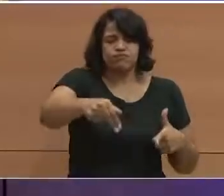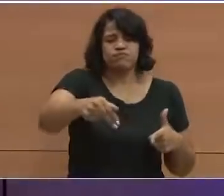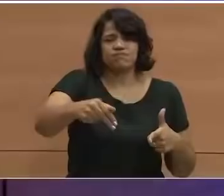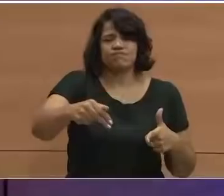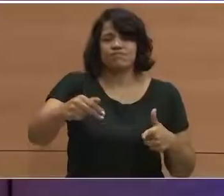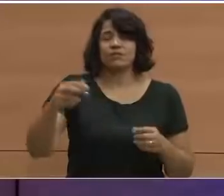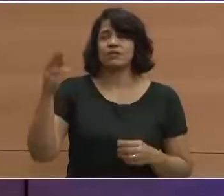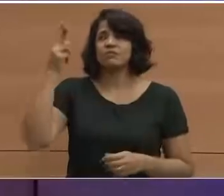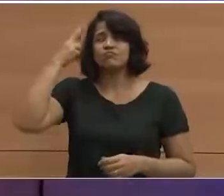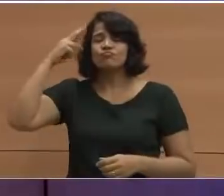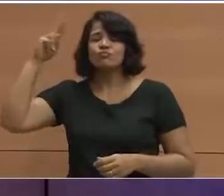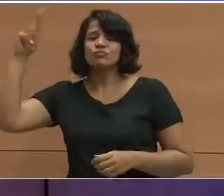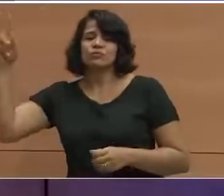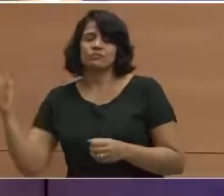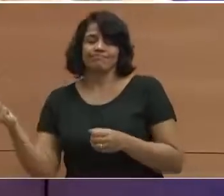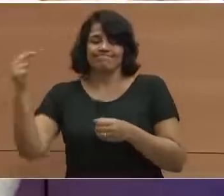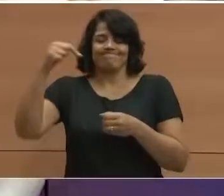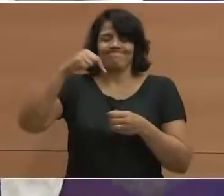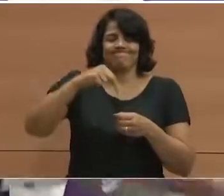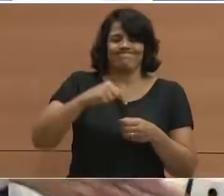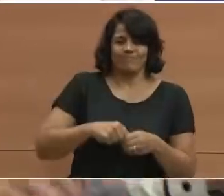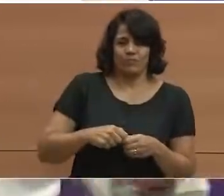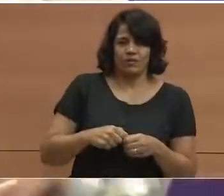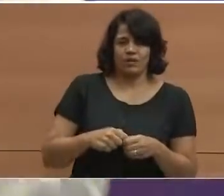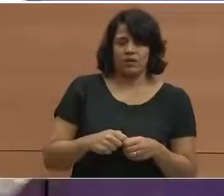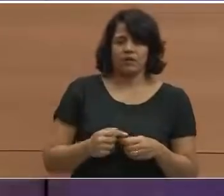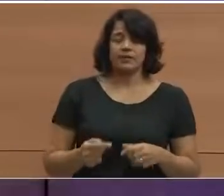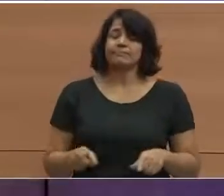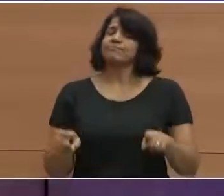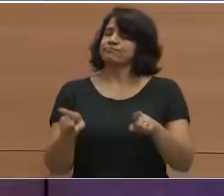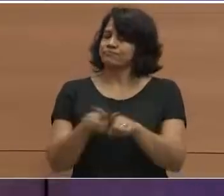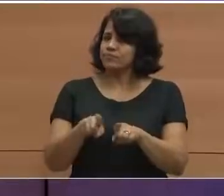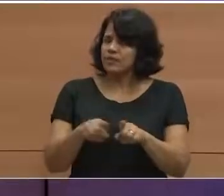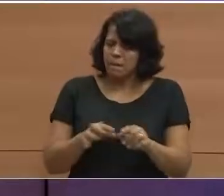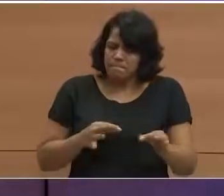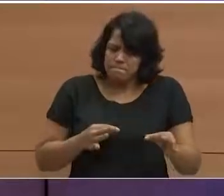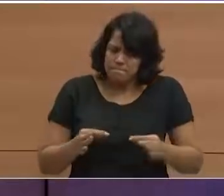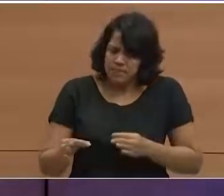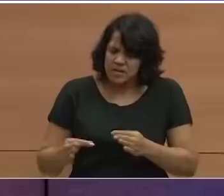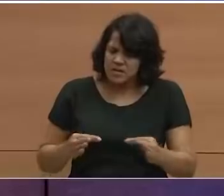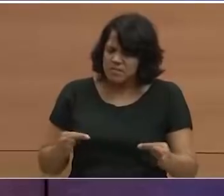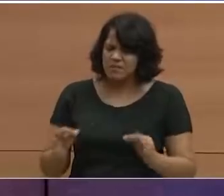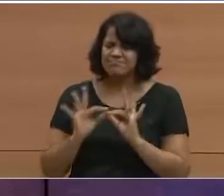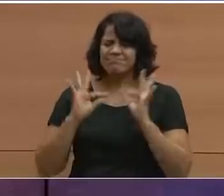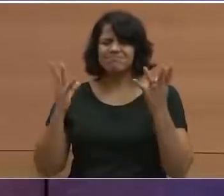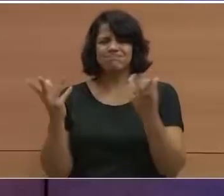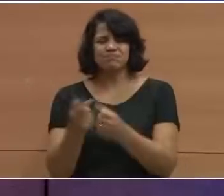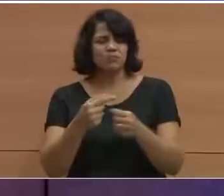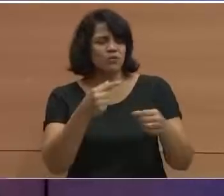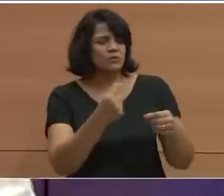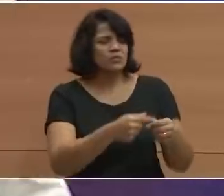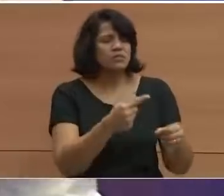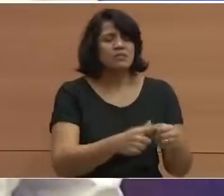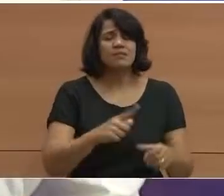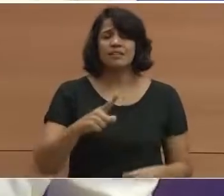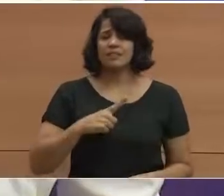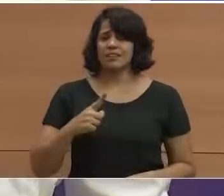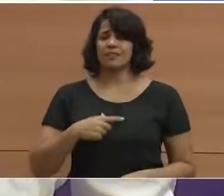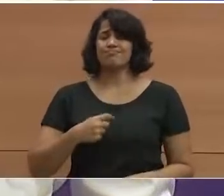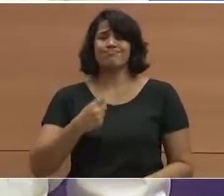preparar o deserto, preparar todas as cidades, todos os bairros, que tenha pelo menos, irmãos, um grupo